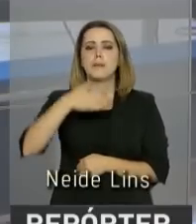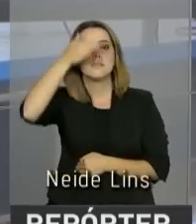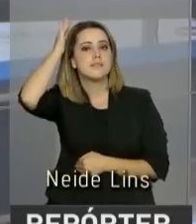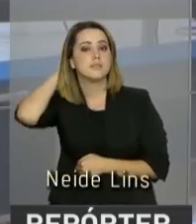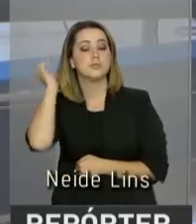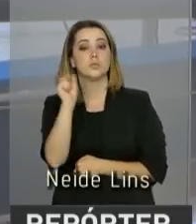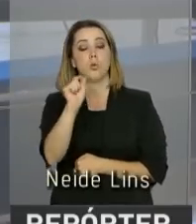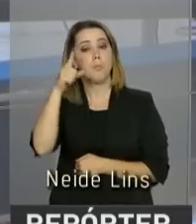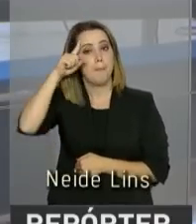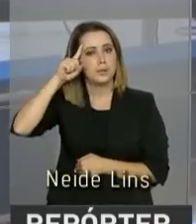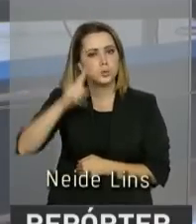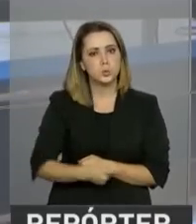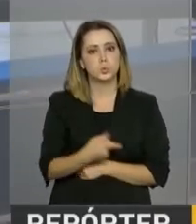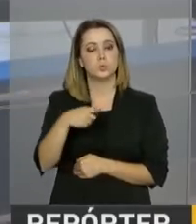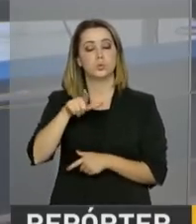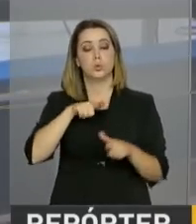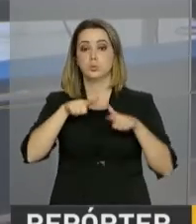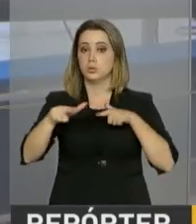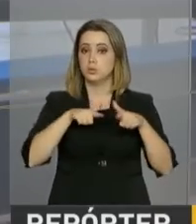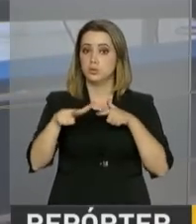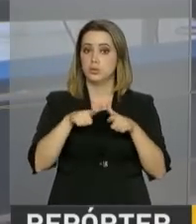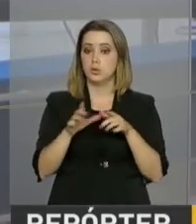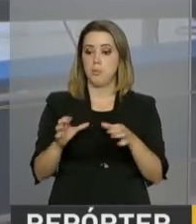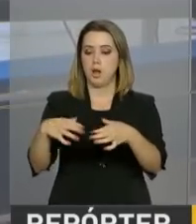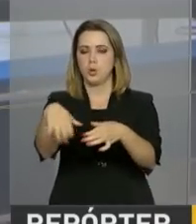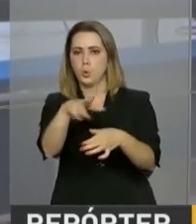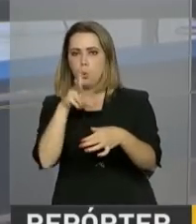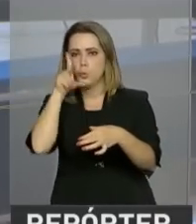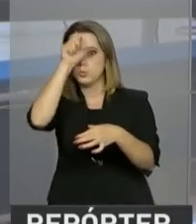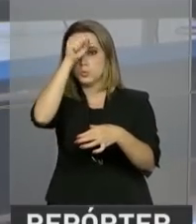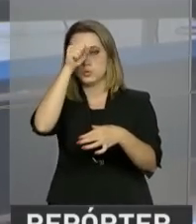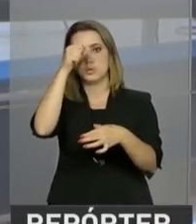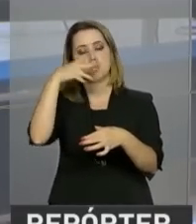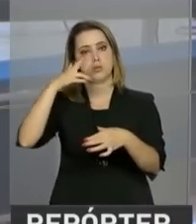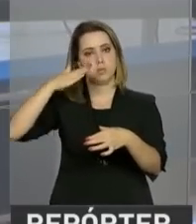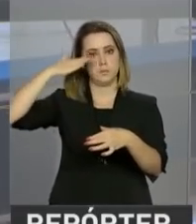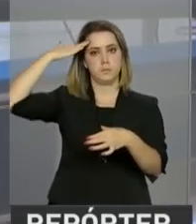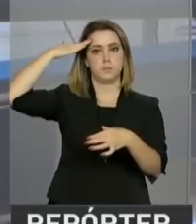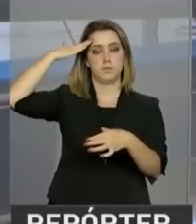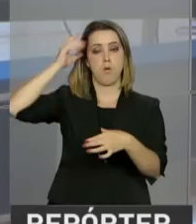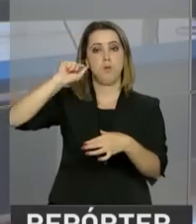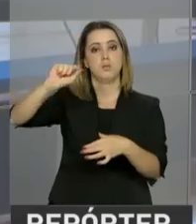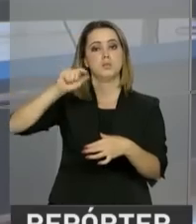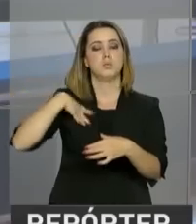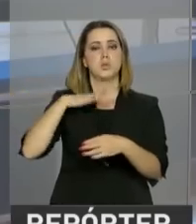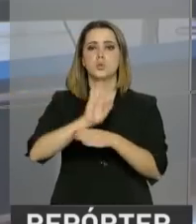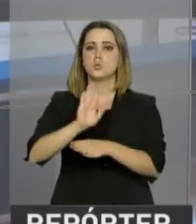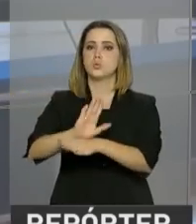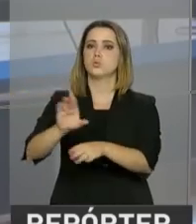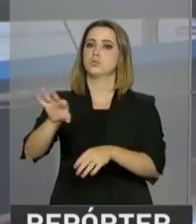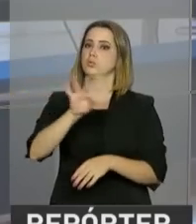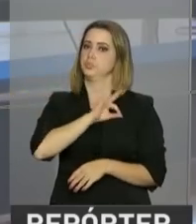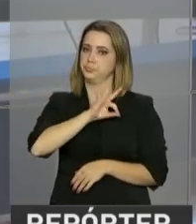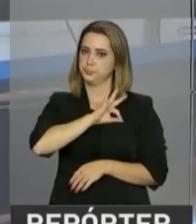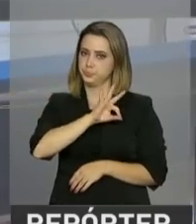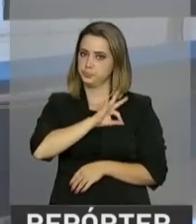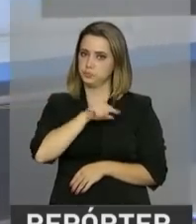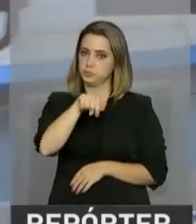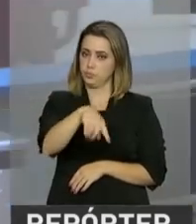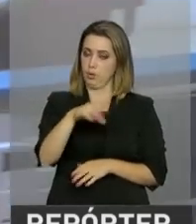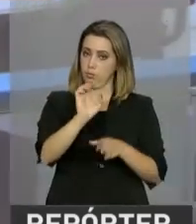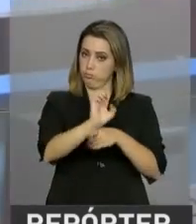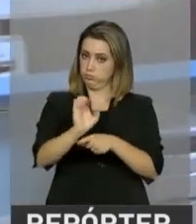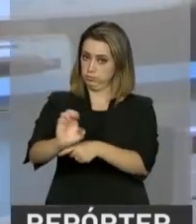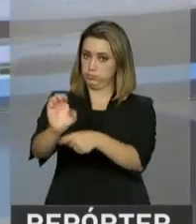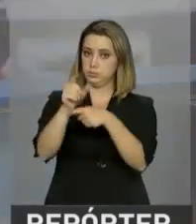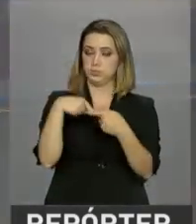Michel Temer determinou a atuação das Forças Armadas no Espírito Santo para ajudar no policiamento das ruas do estado. Ao vivo do